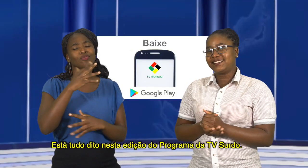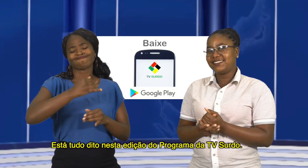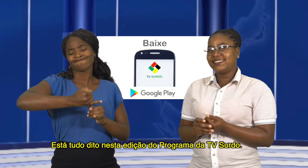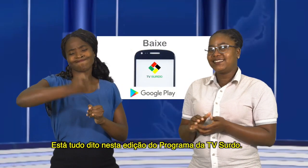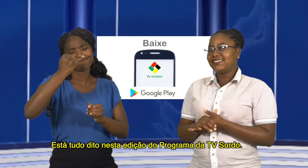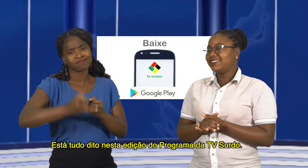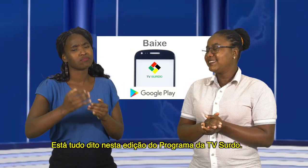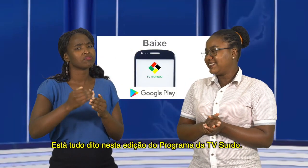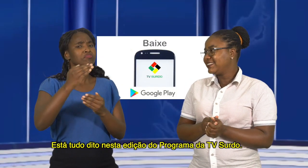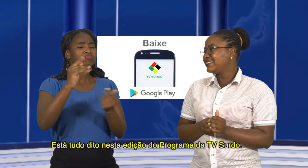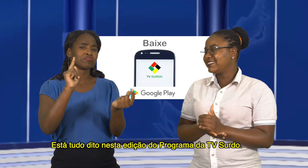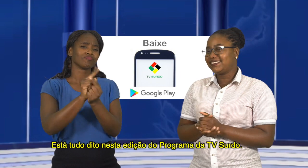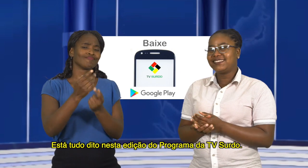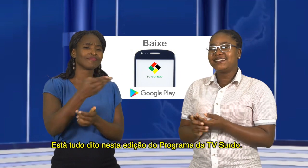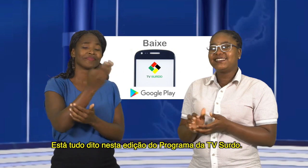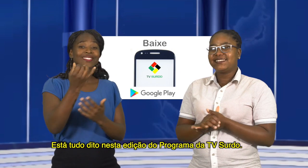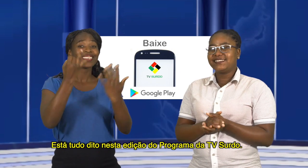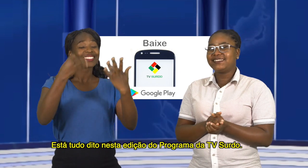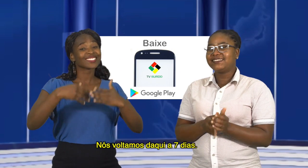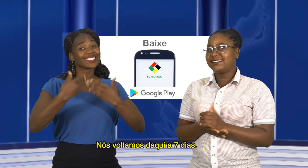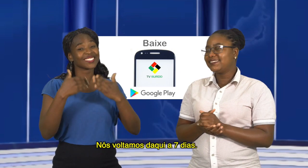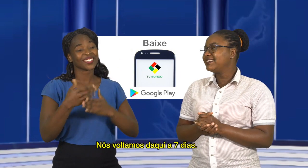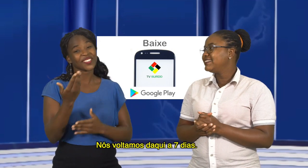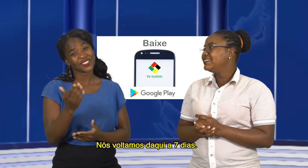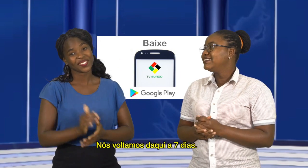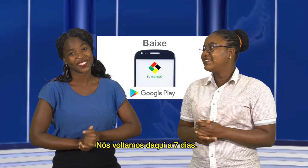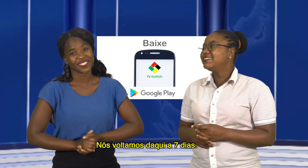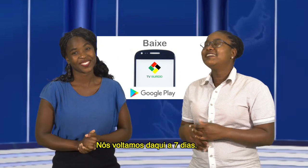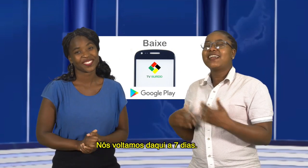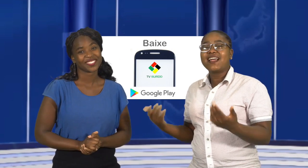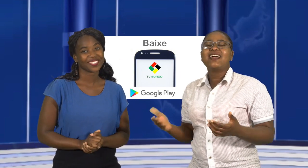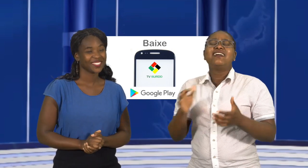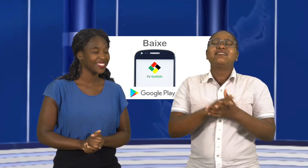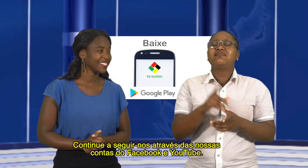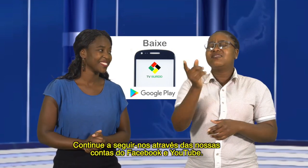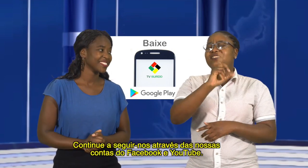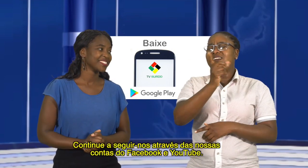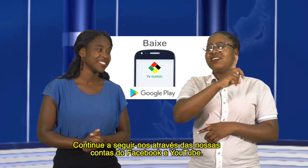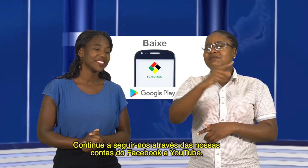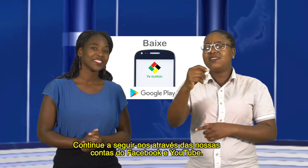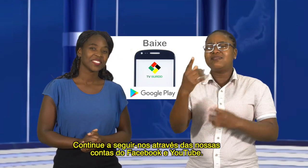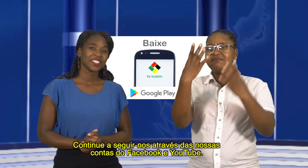dito nesta edição do programa da TV Surdo. Nós voltamos daqui a 7 dias.